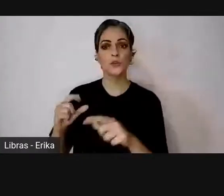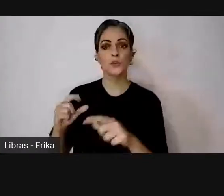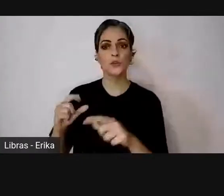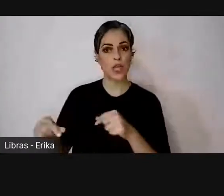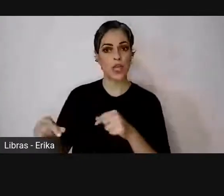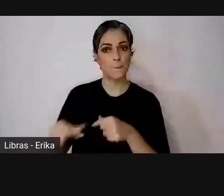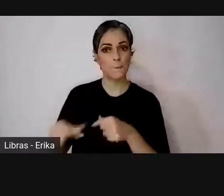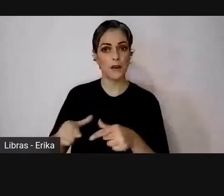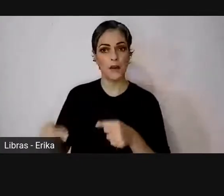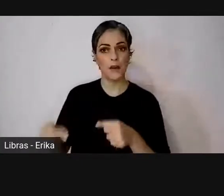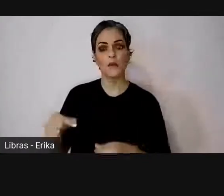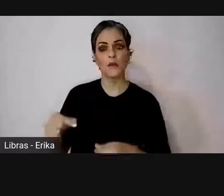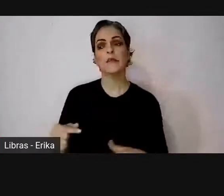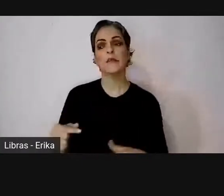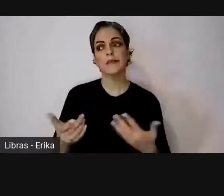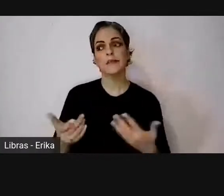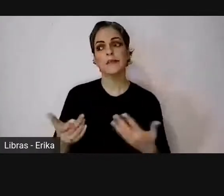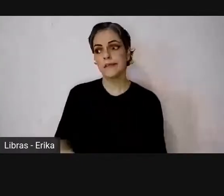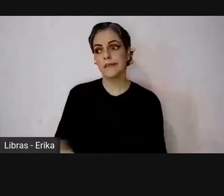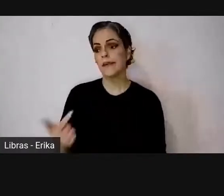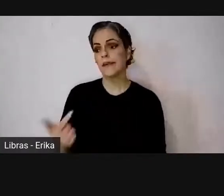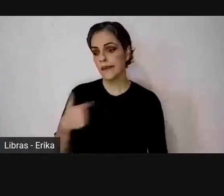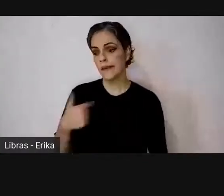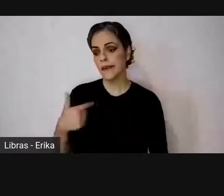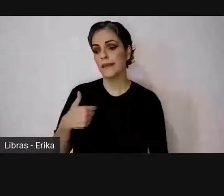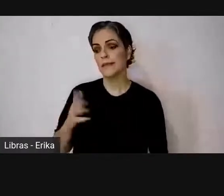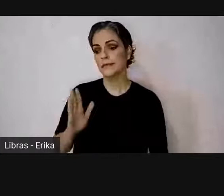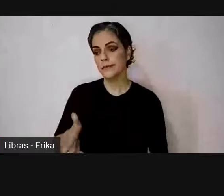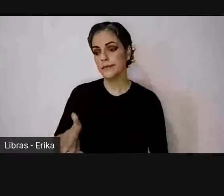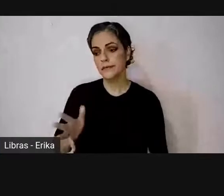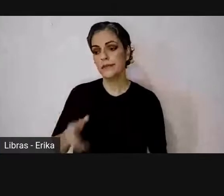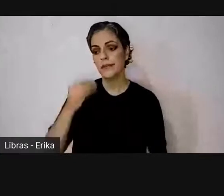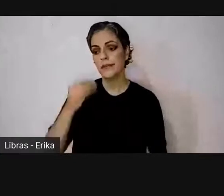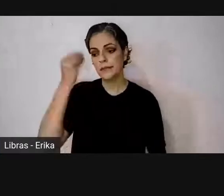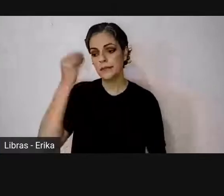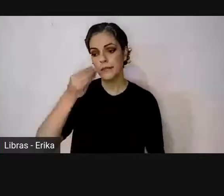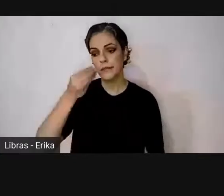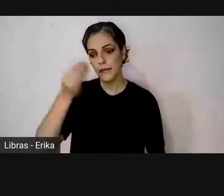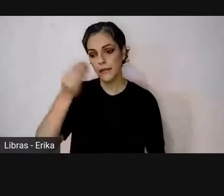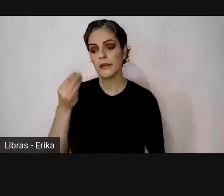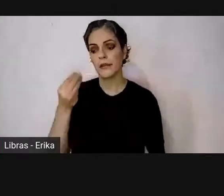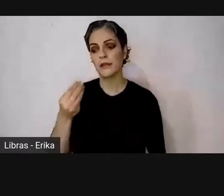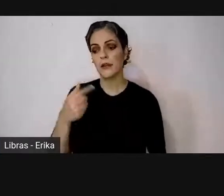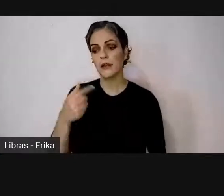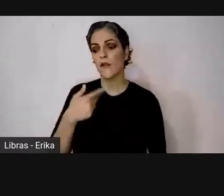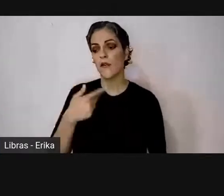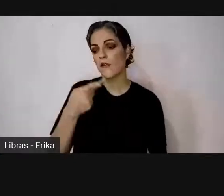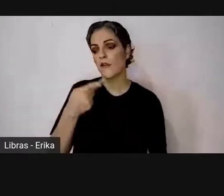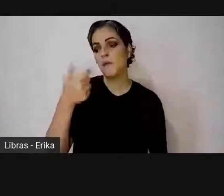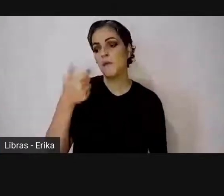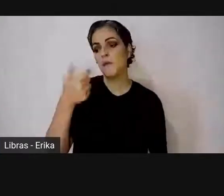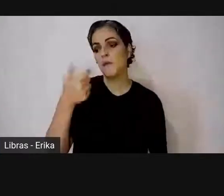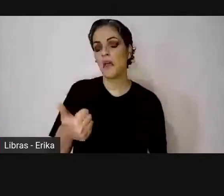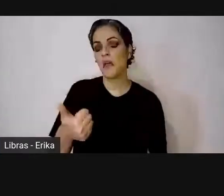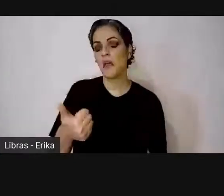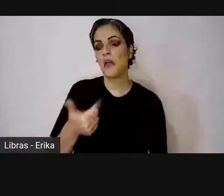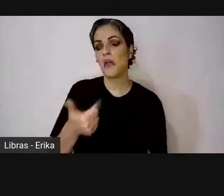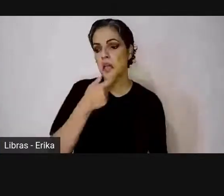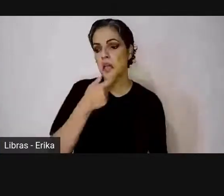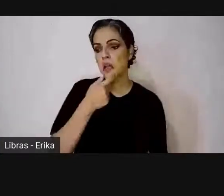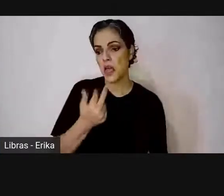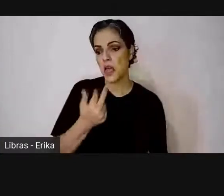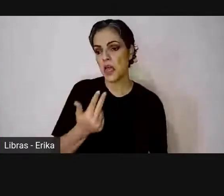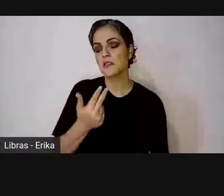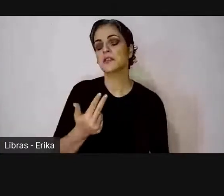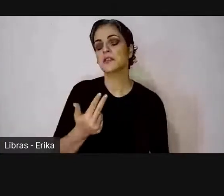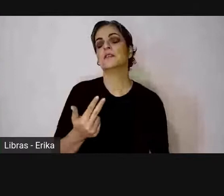meu favor a língua, né? Falava bem o inglês, e tinha também a